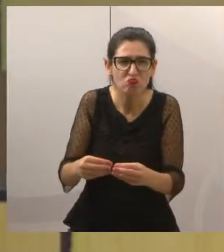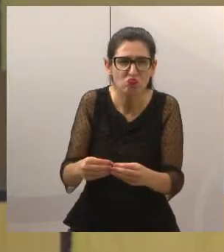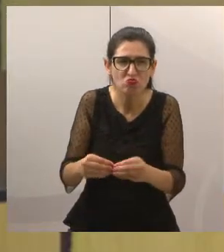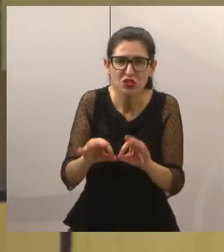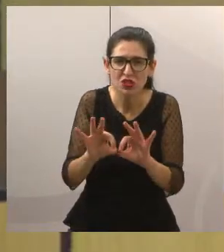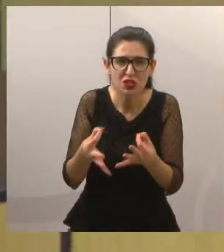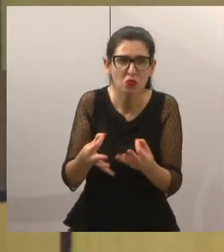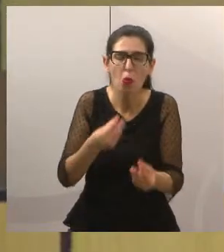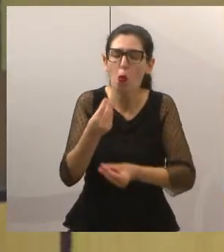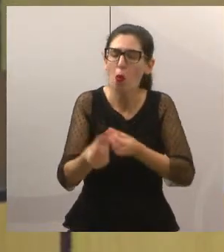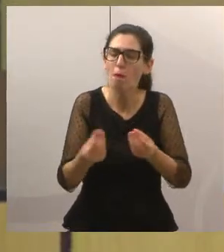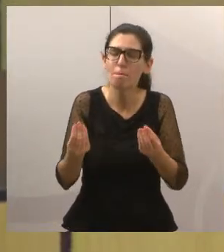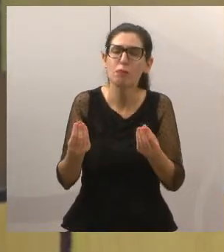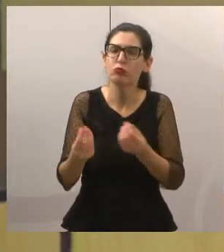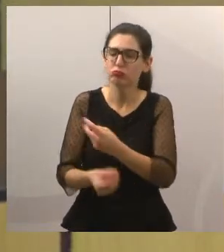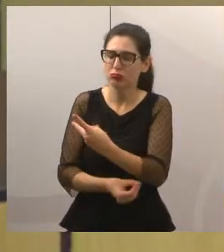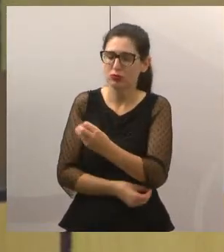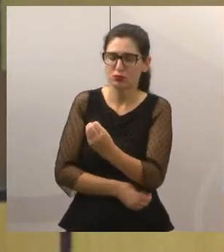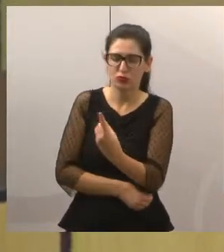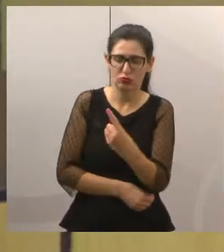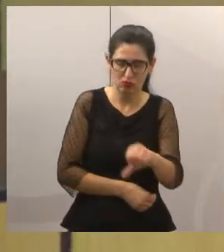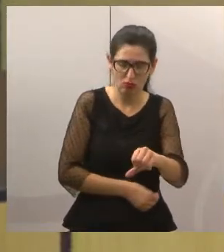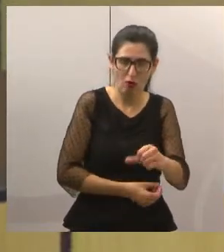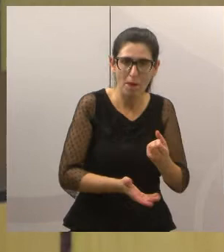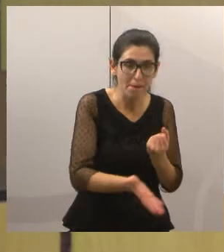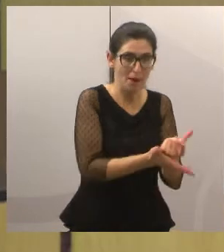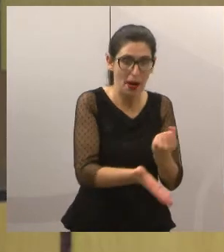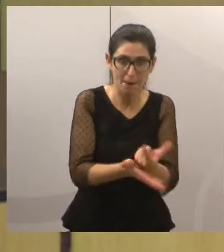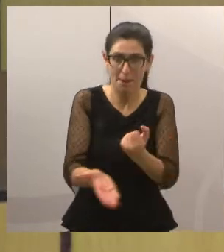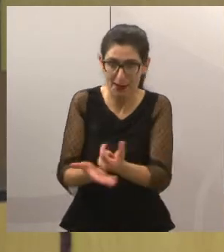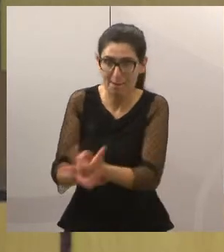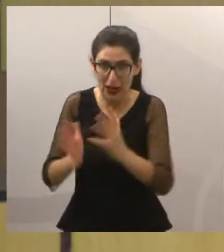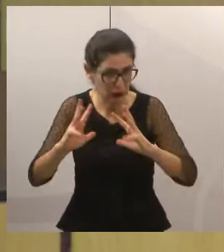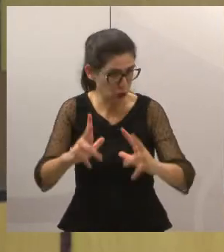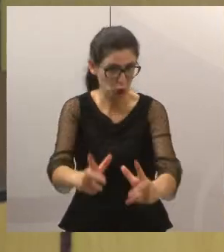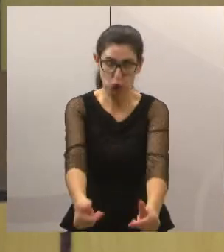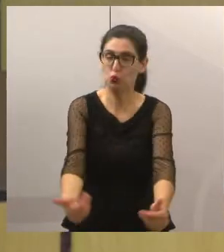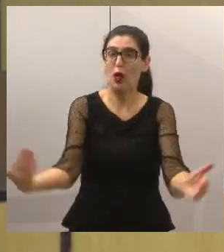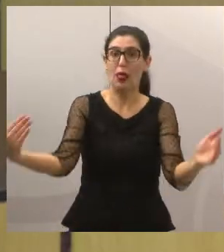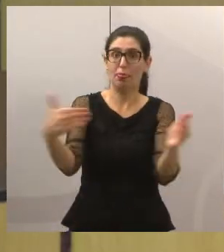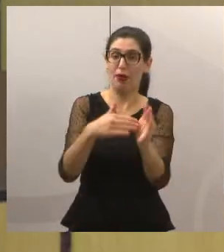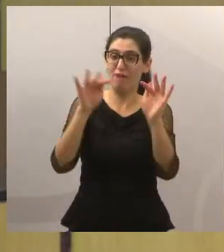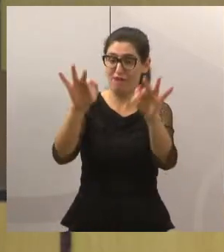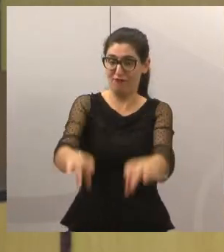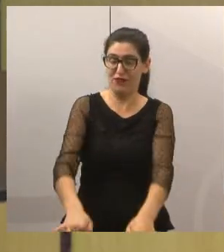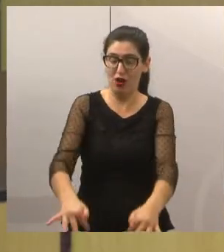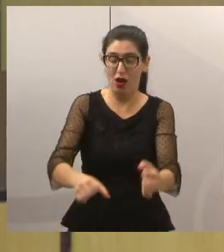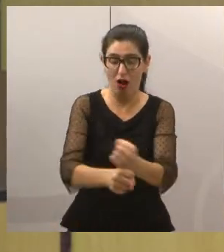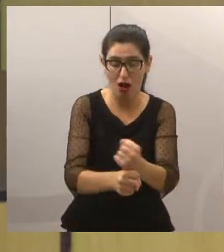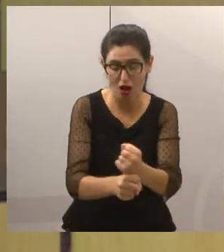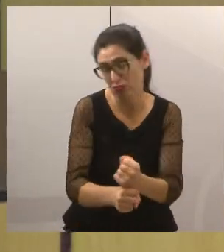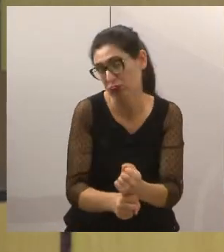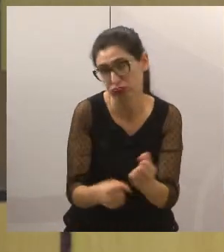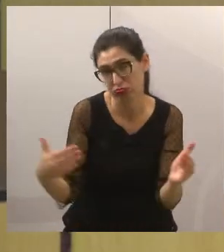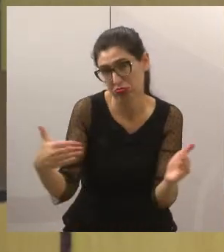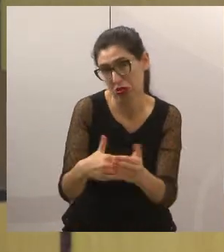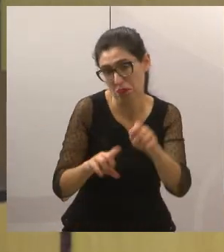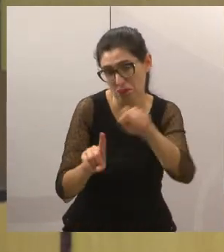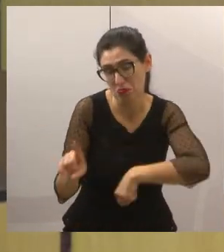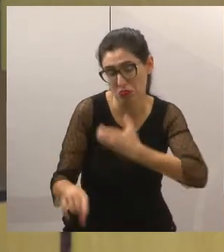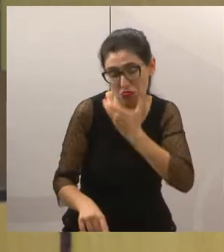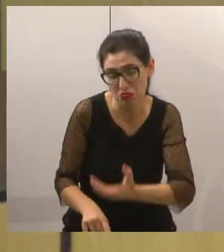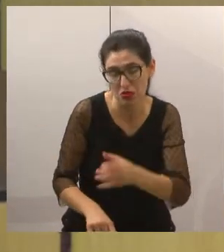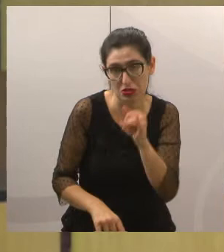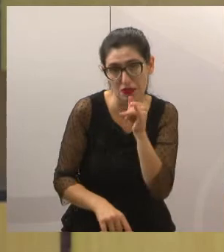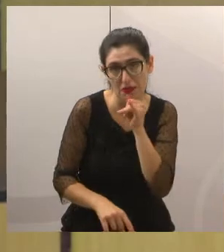orçamento 2019, mesmo tendo a apresentação até o final do ano, para a gente poder entender essa queda que você falou, que